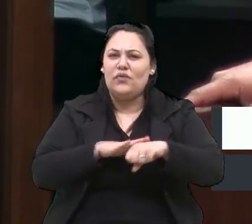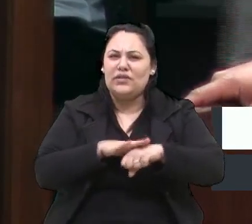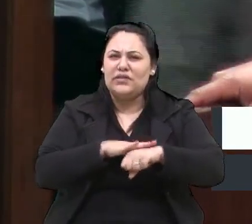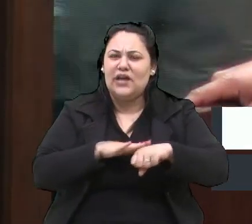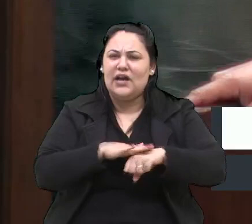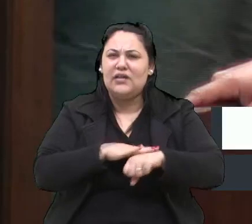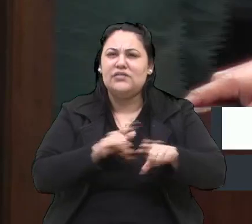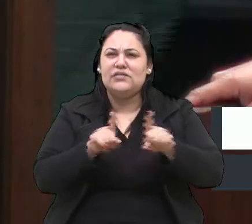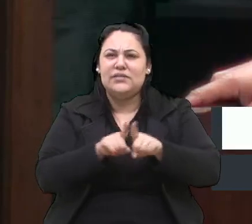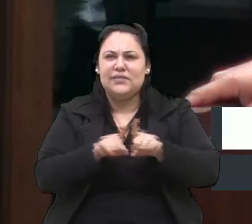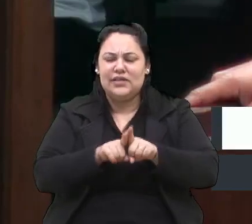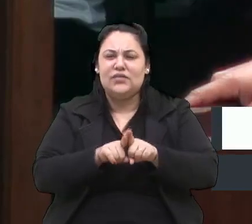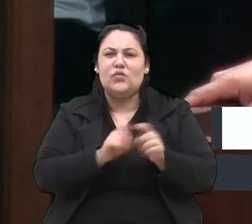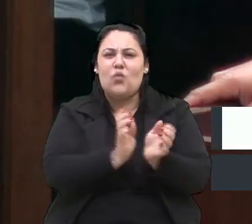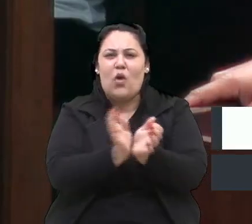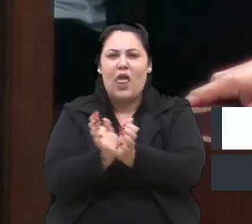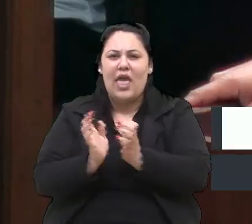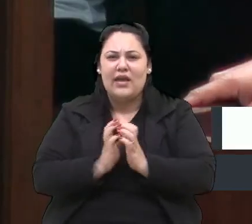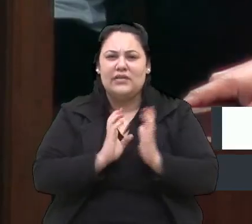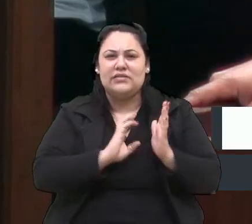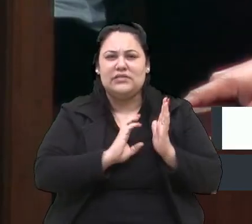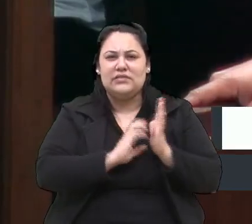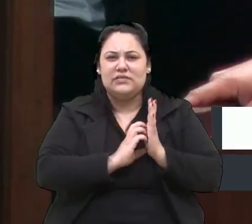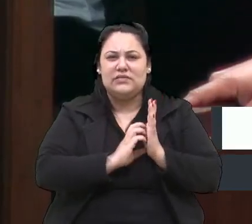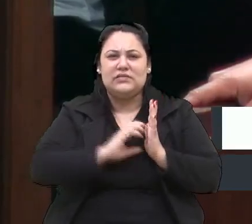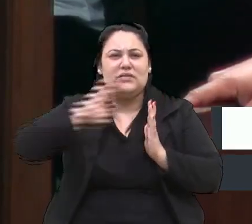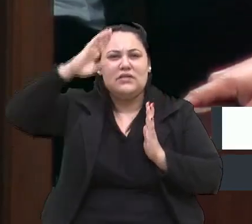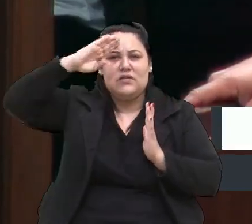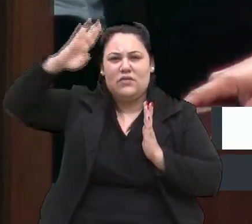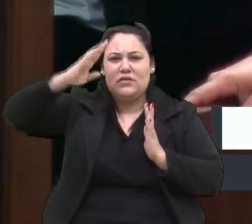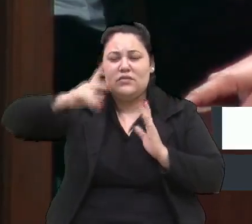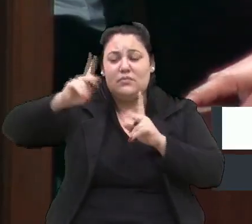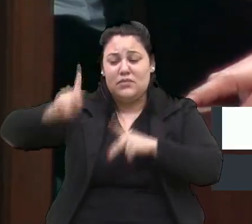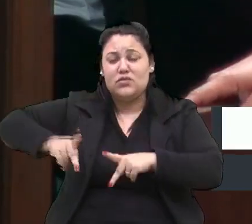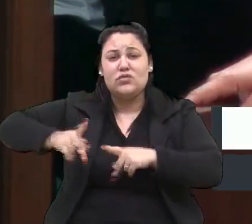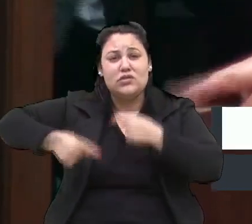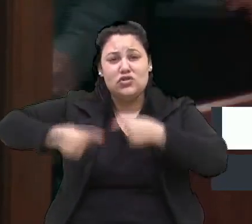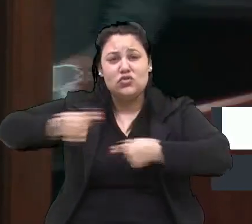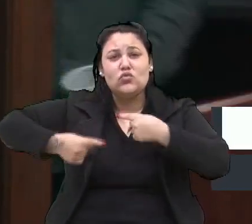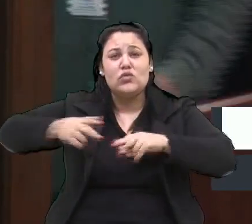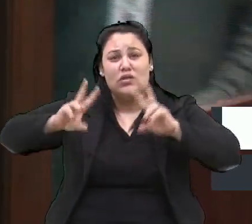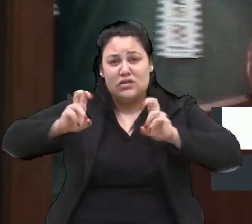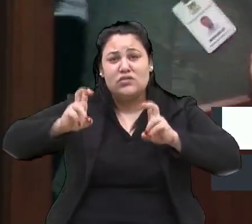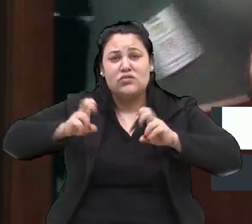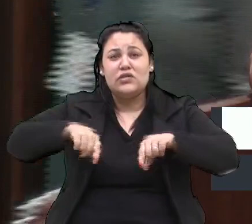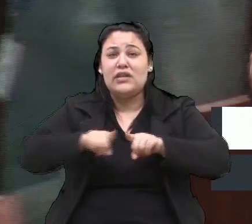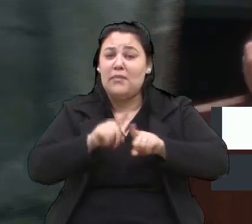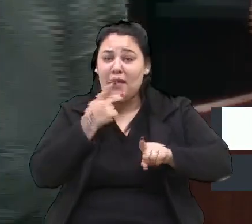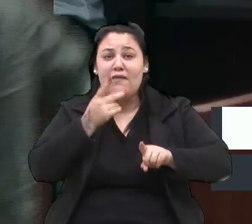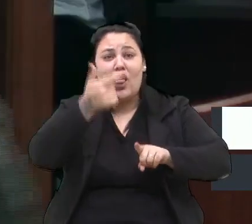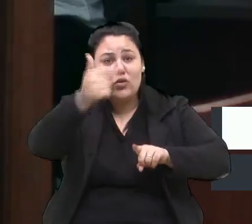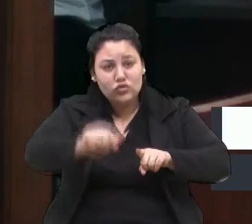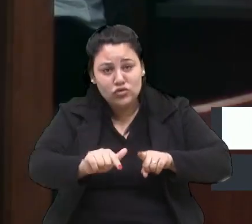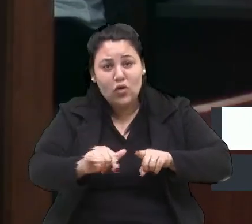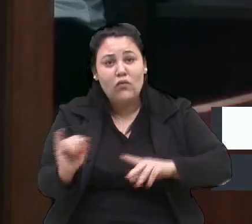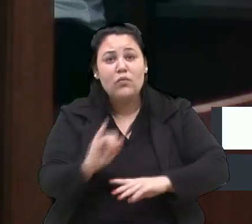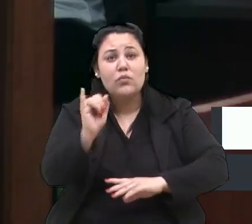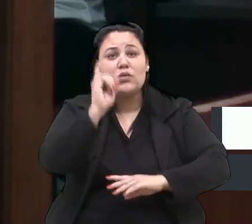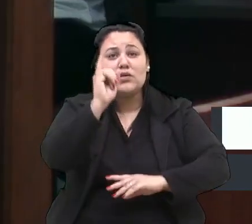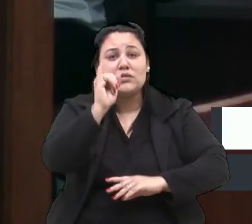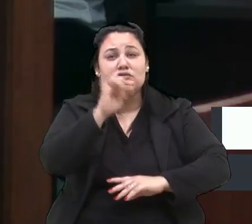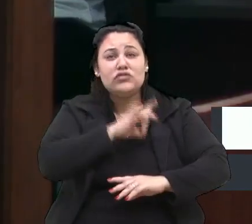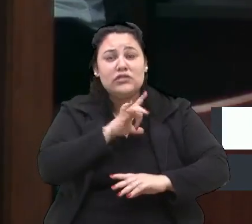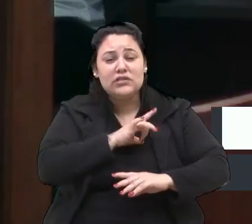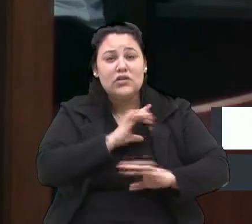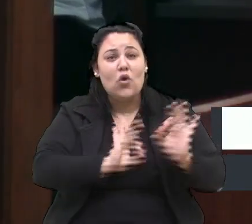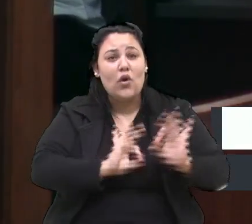colegas da Guarda, pessoas que discutem o tema da segurança pública e reafirmam a importância dessa